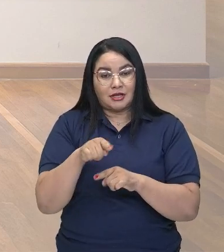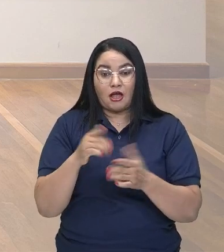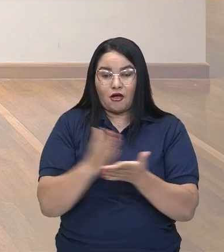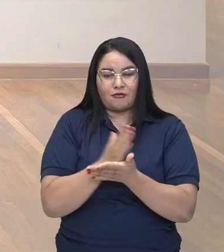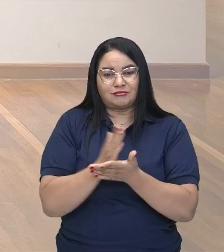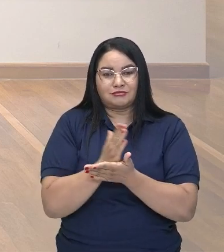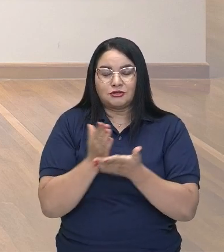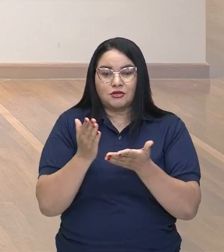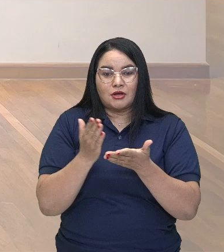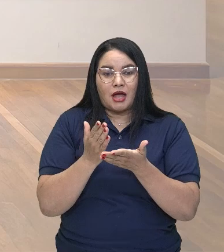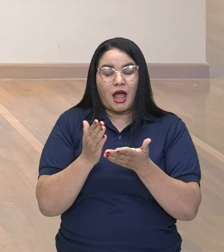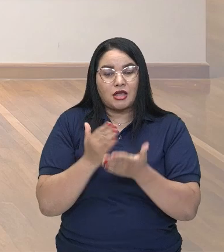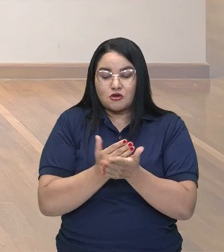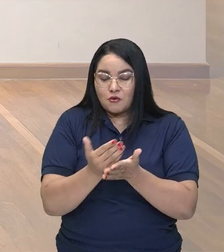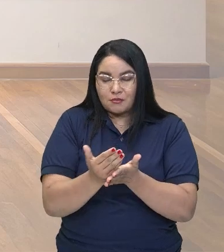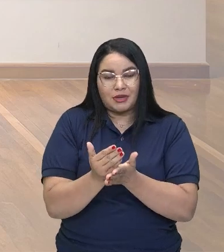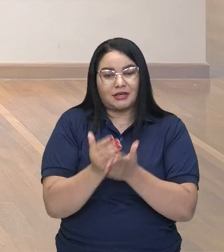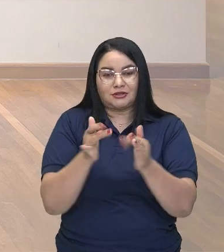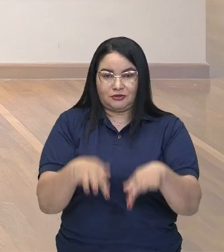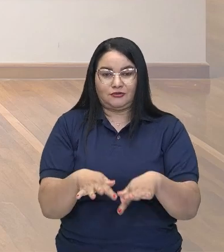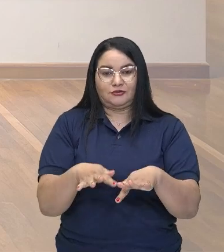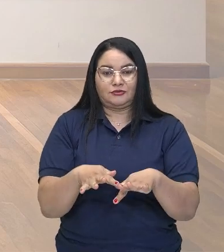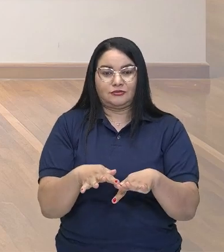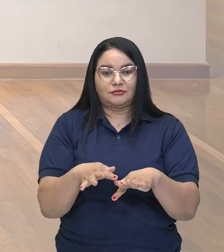fim. Então veja aí como o exército está sempre